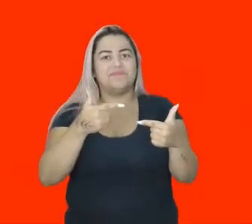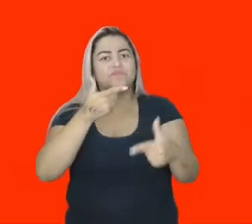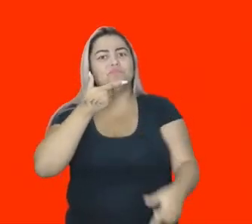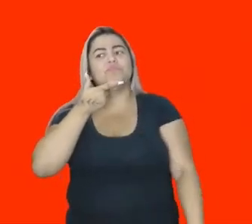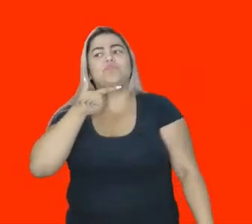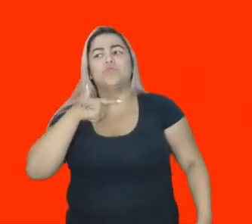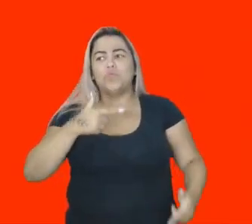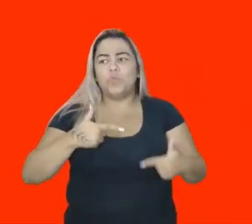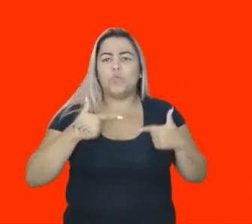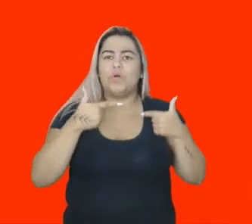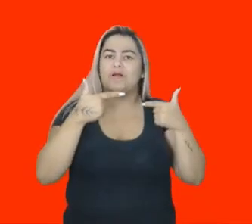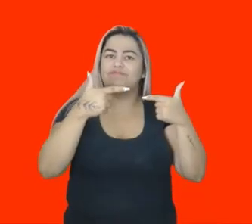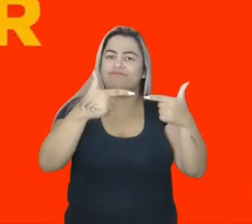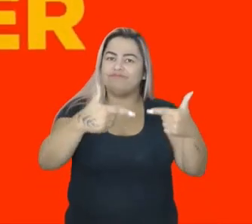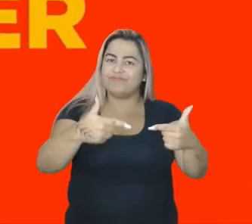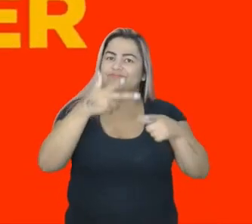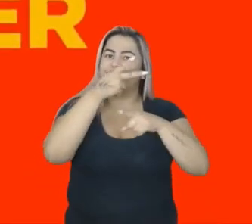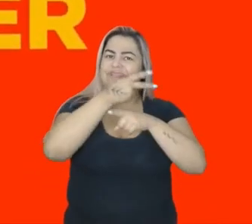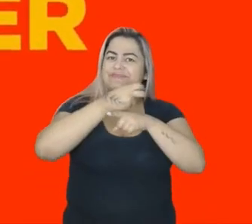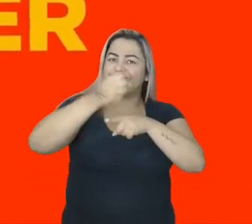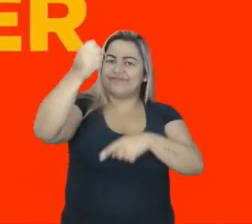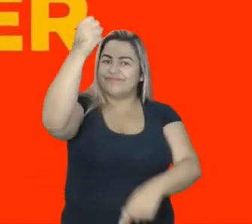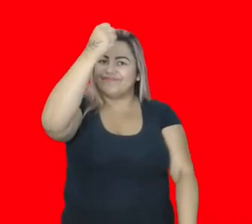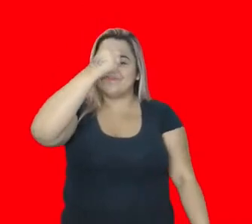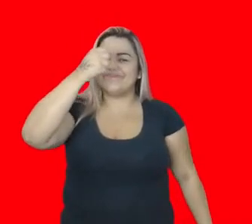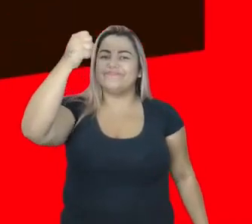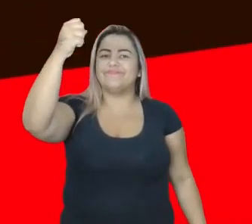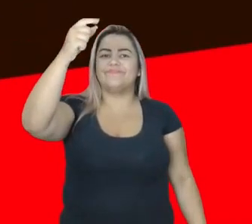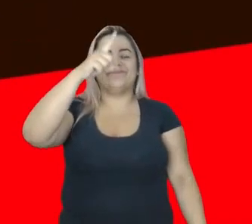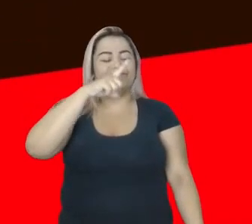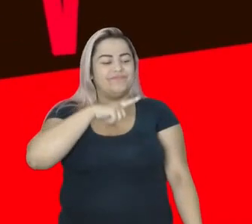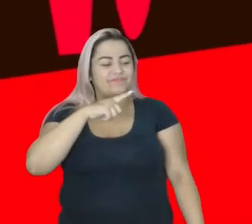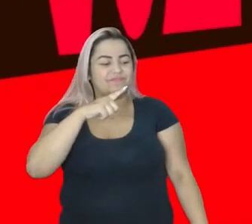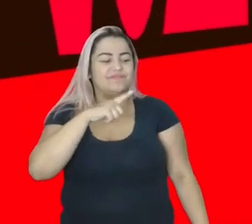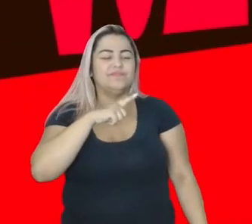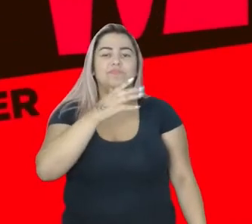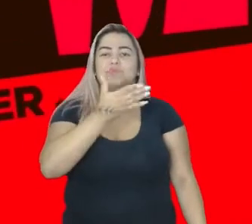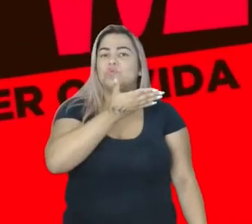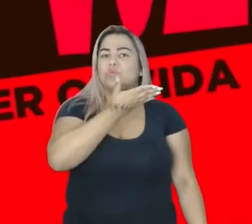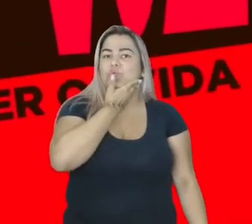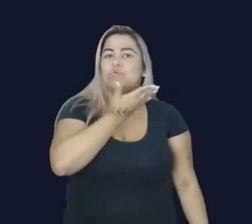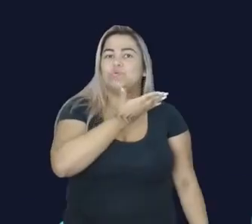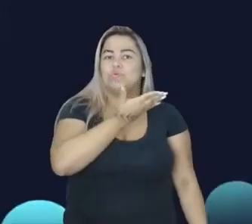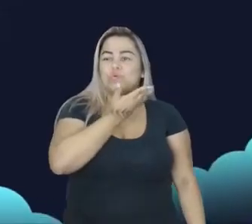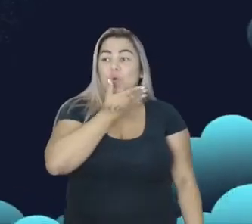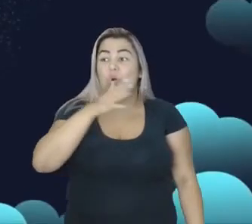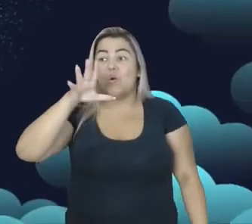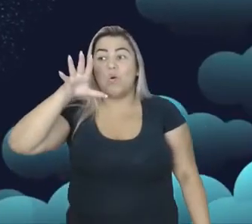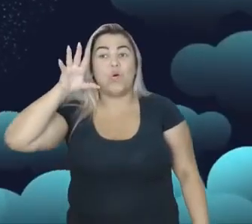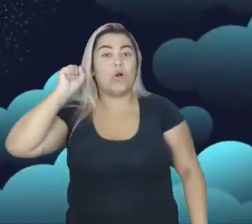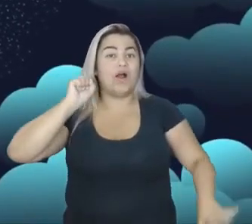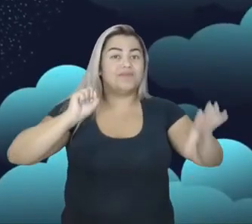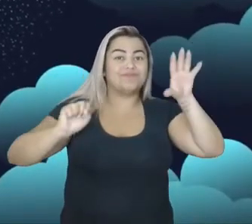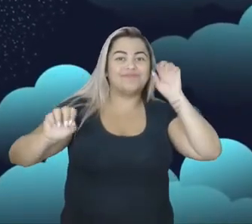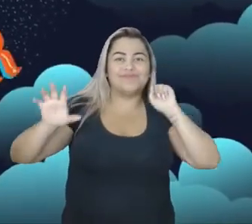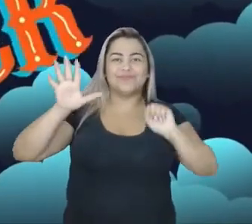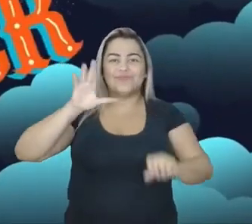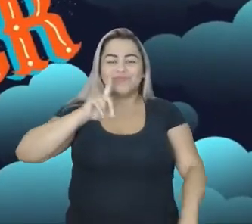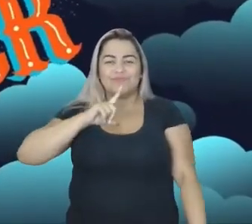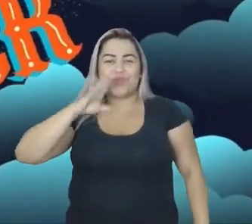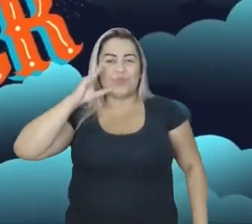sina, batalhando pra vencer. Tenho voz pra ser ouvida,